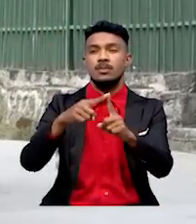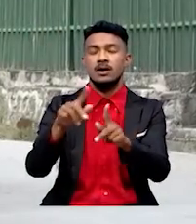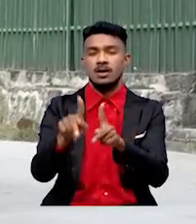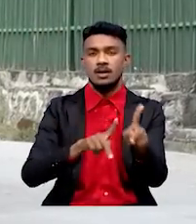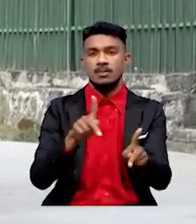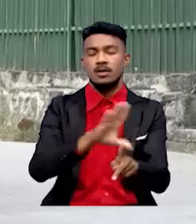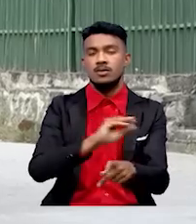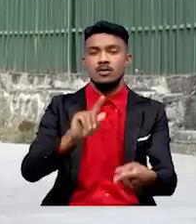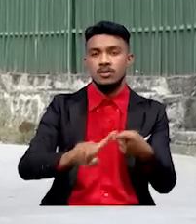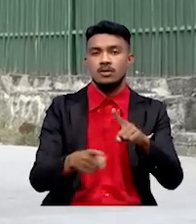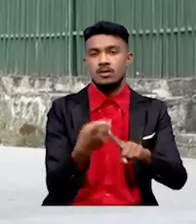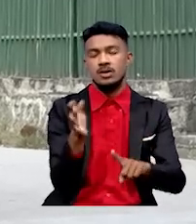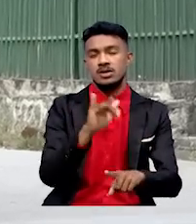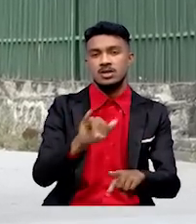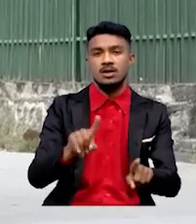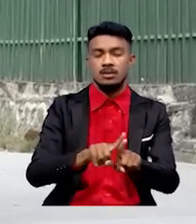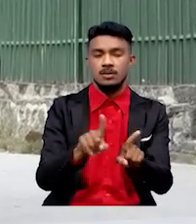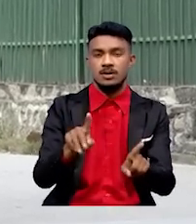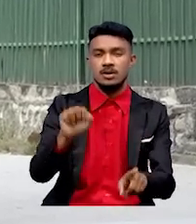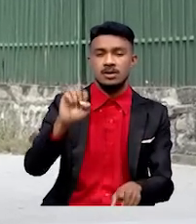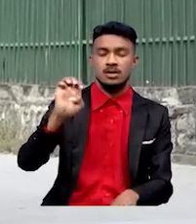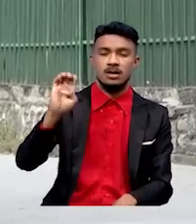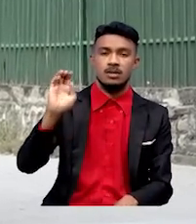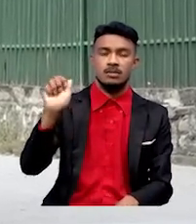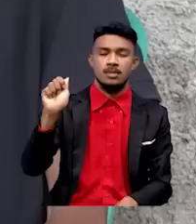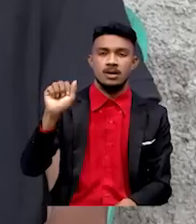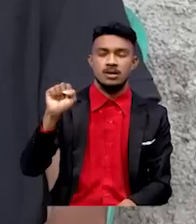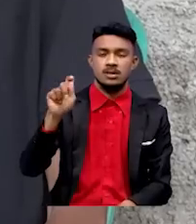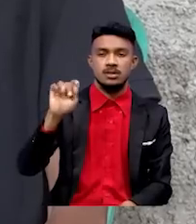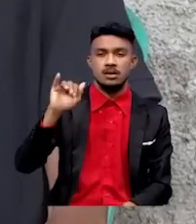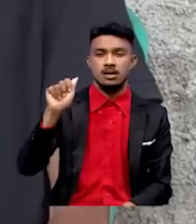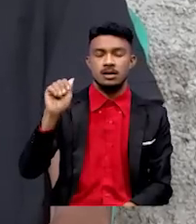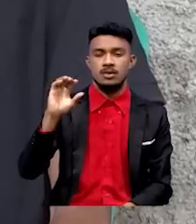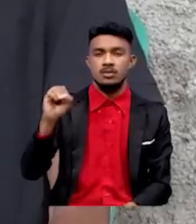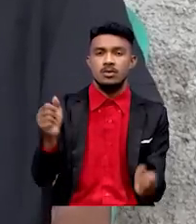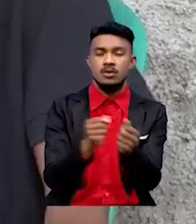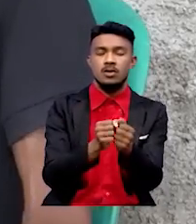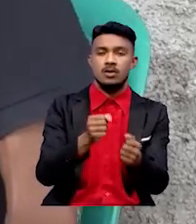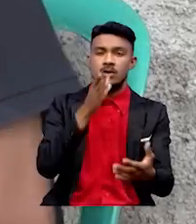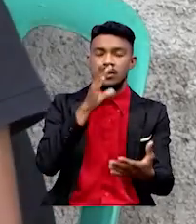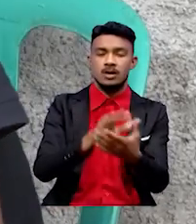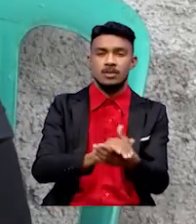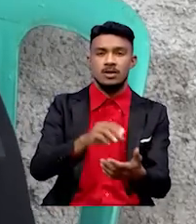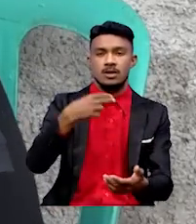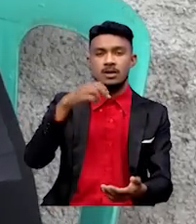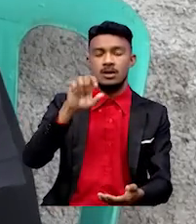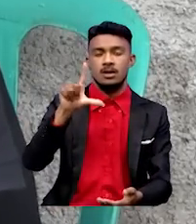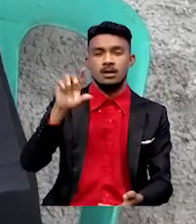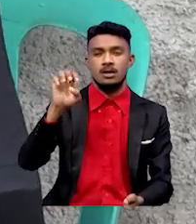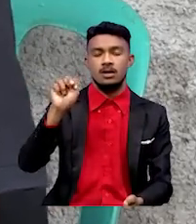vizinho sira, Sebastião Guzmão, onde cabem Helena Soares. Bye